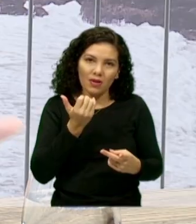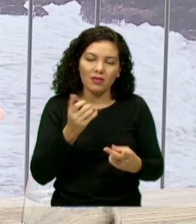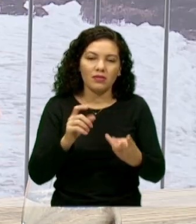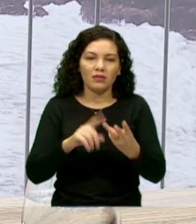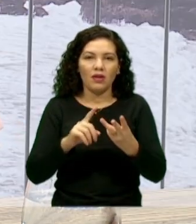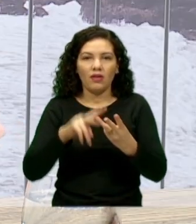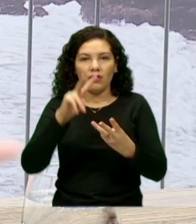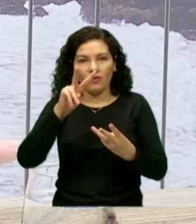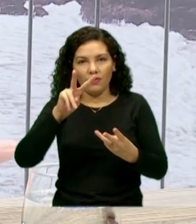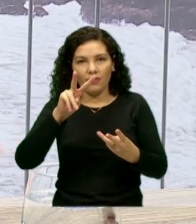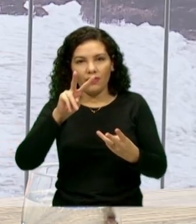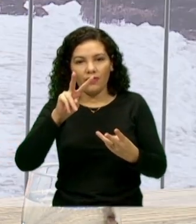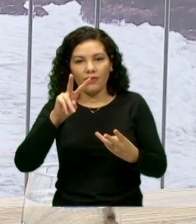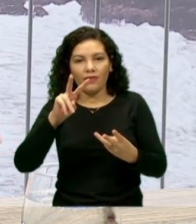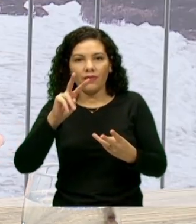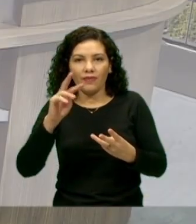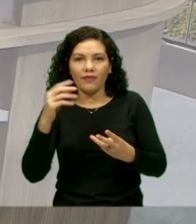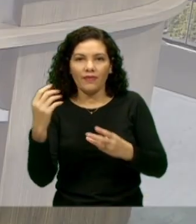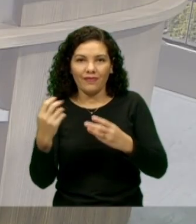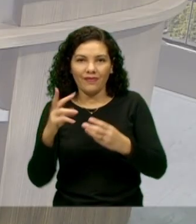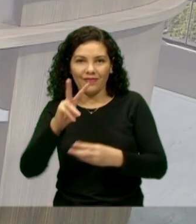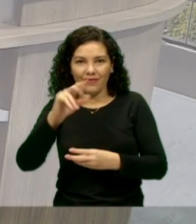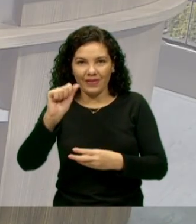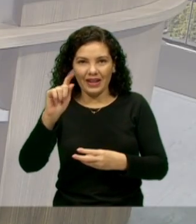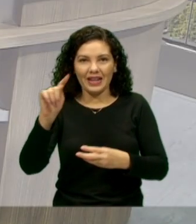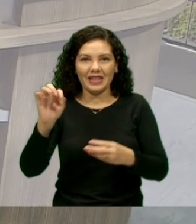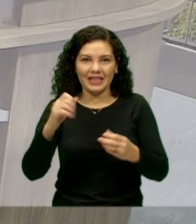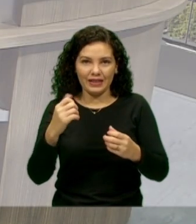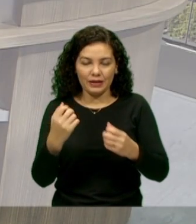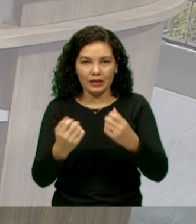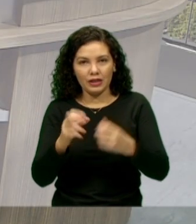no vale-transporte. No prêmio da assiduidade.